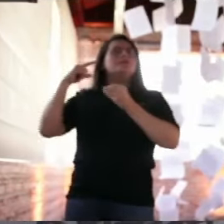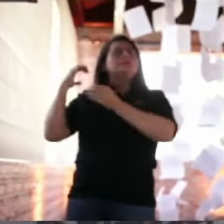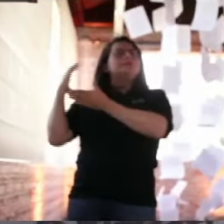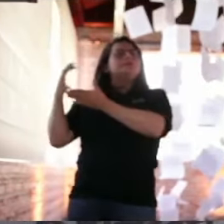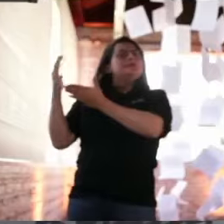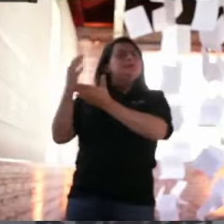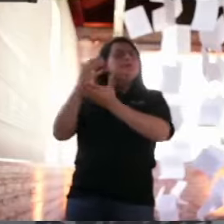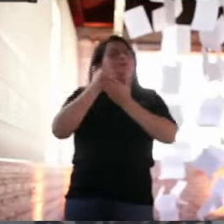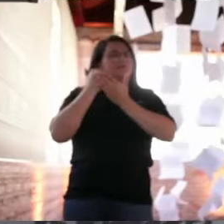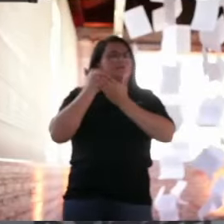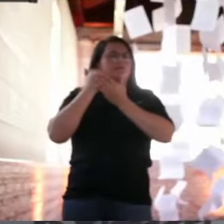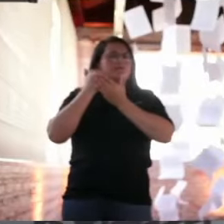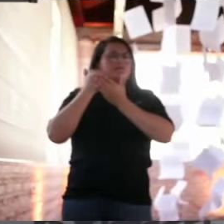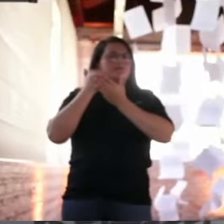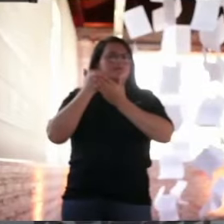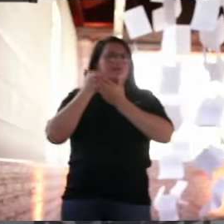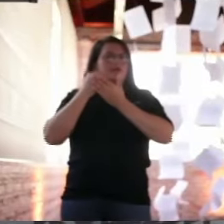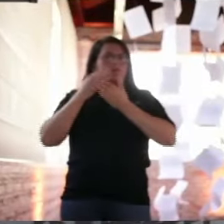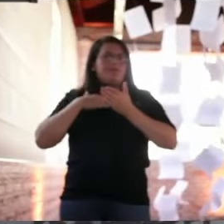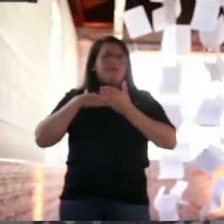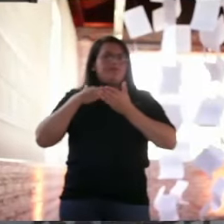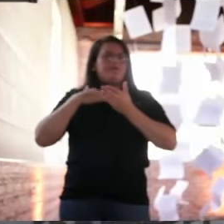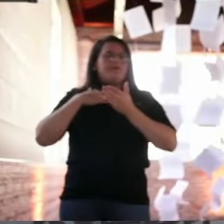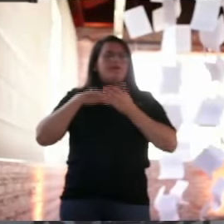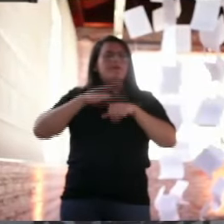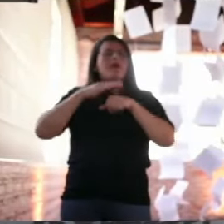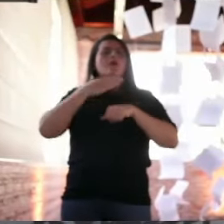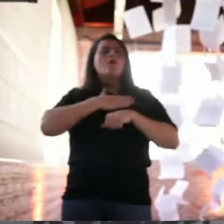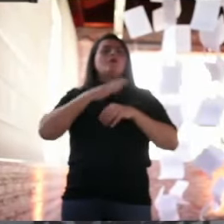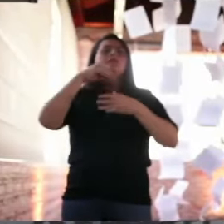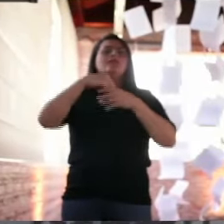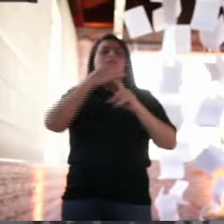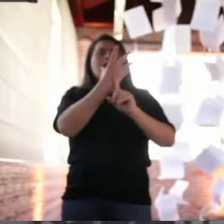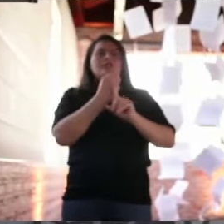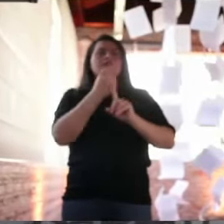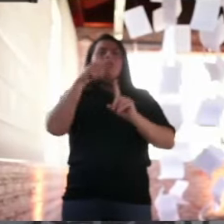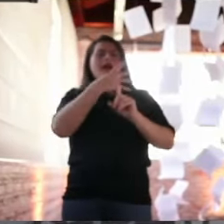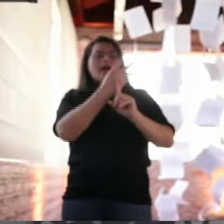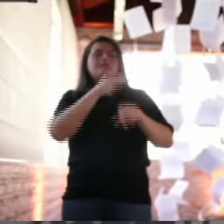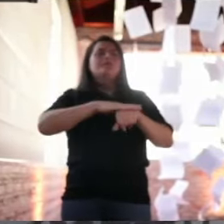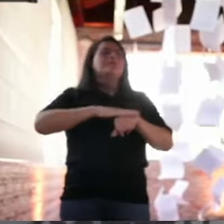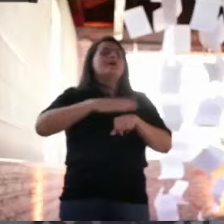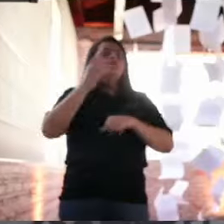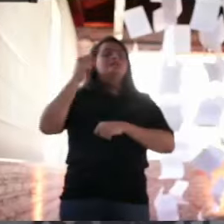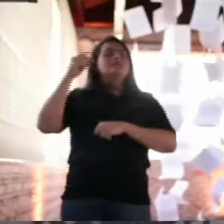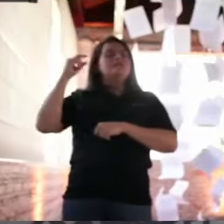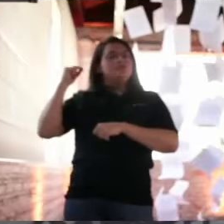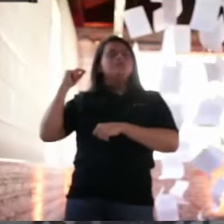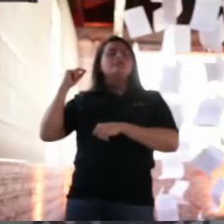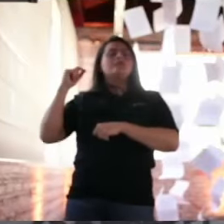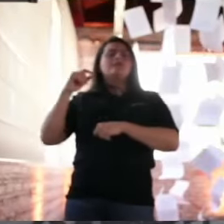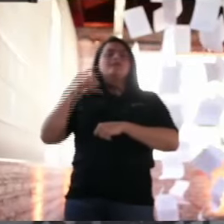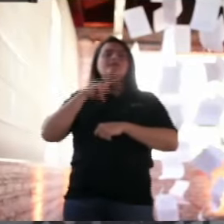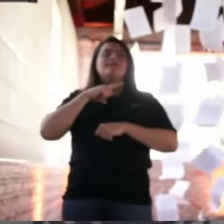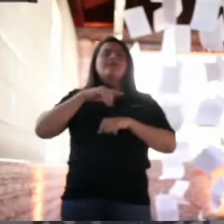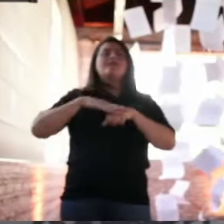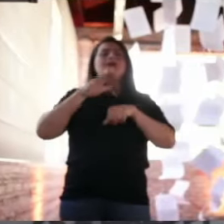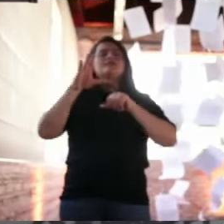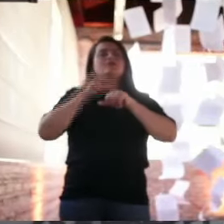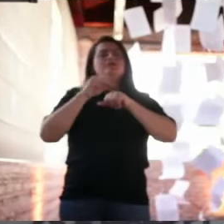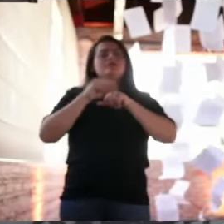praia na história da arte né Desde da Vênus de villendorf Talvez seja a obra de arte mais antiga de que se tem conhecimento